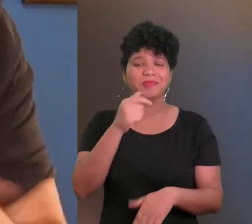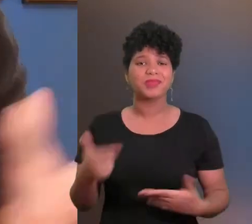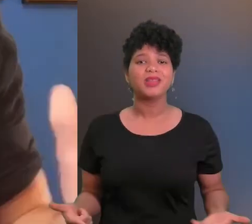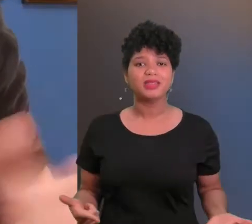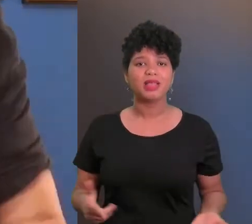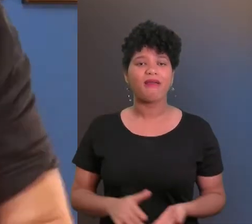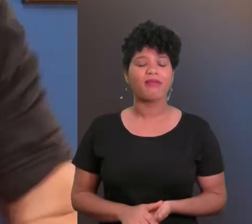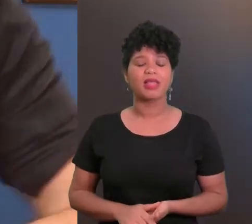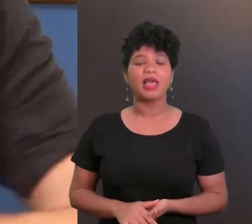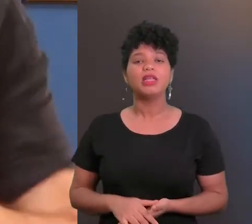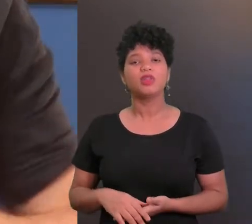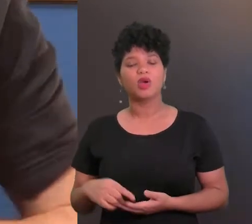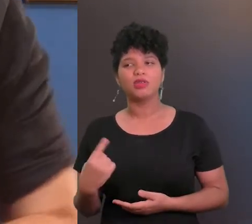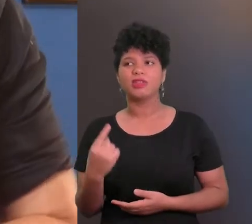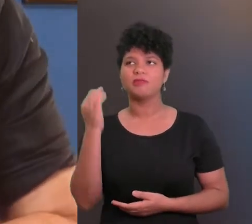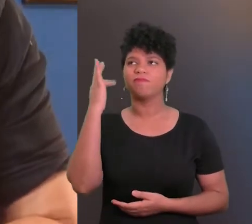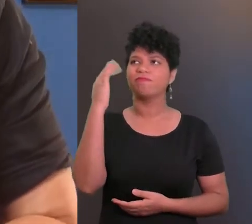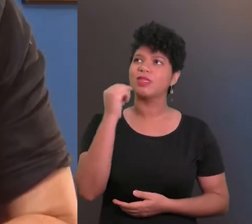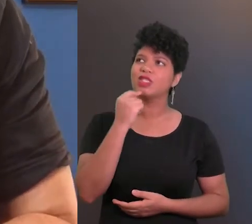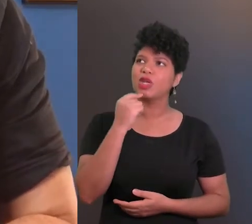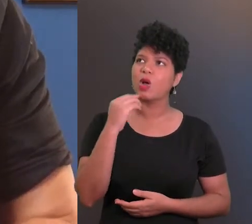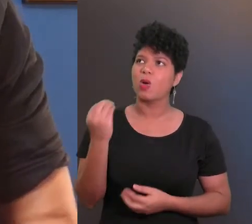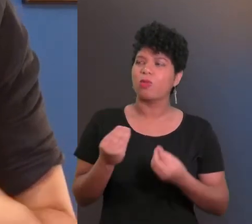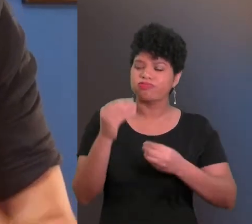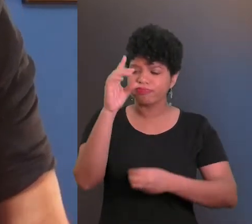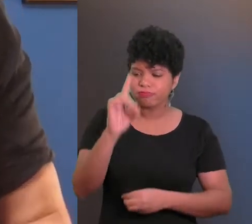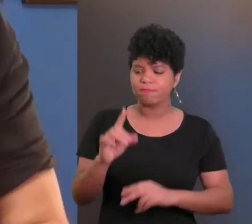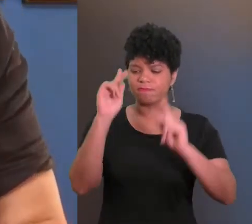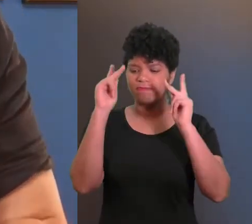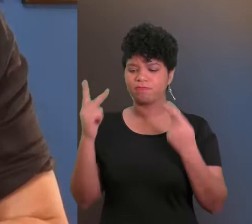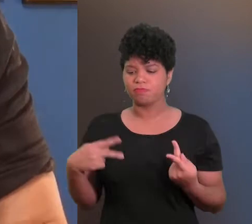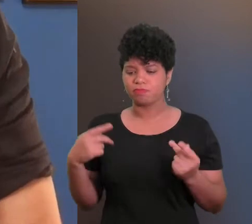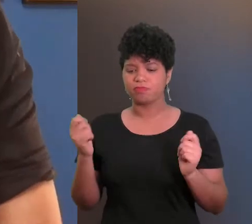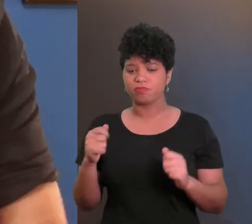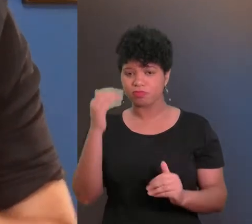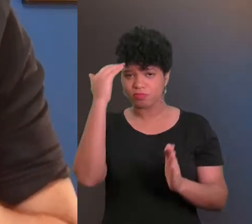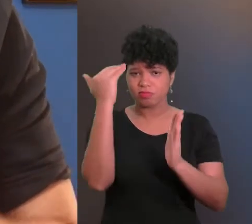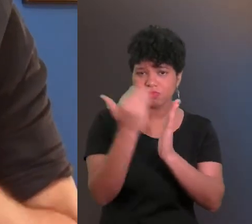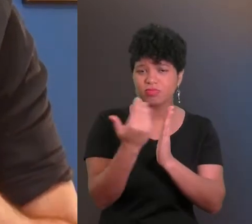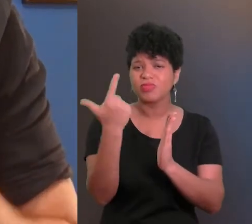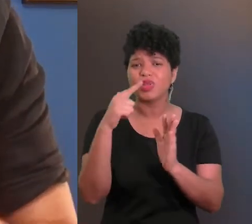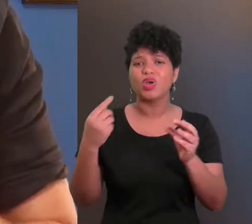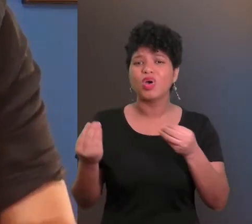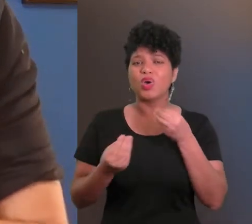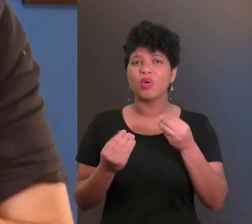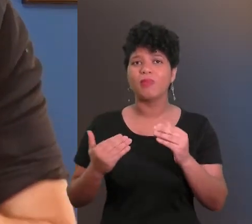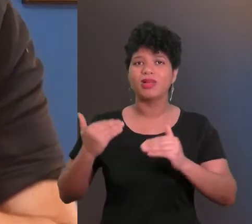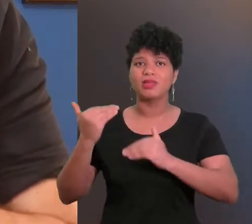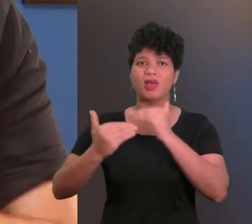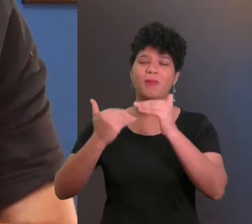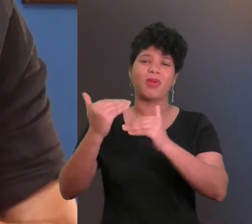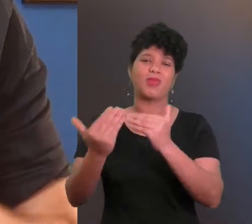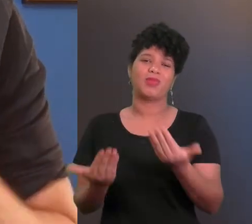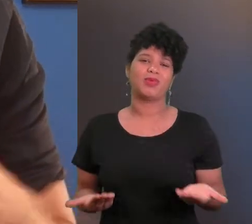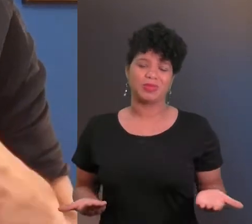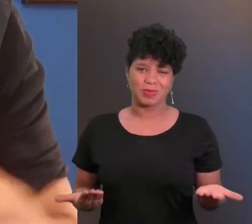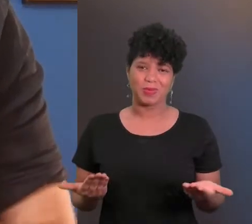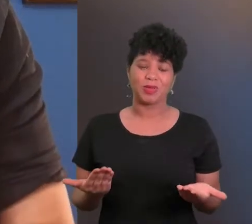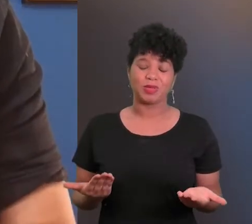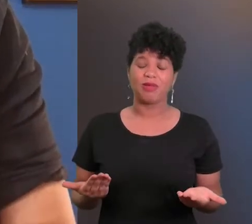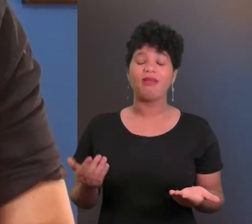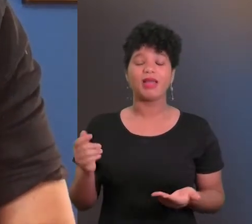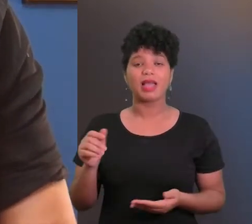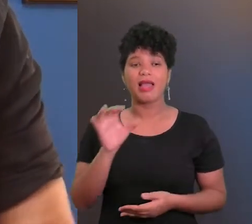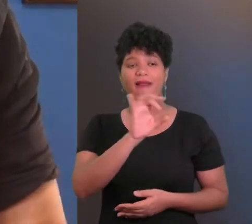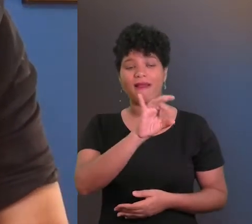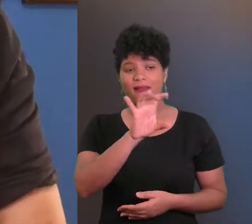acaba ferindo, né, a noção, de igualdade e do desenvolvimento da potência que